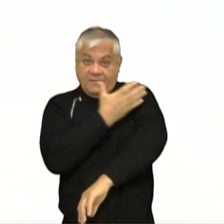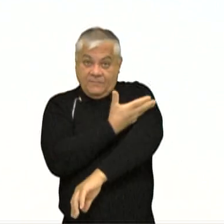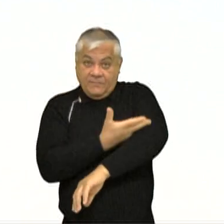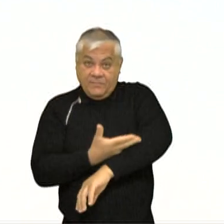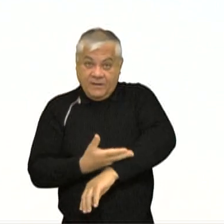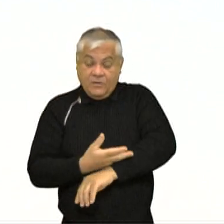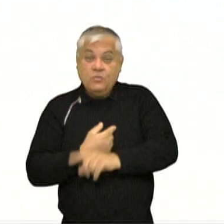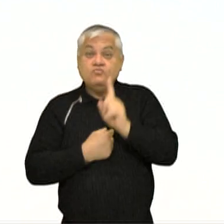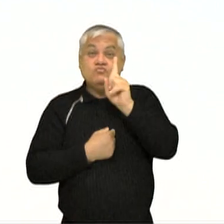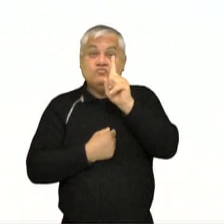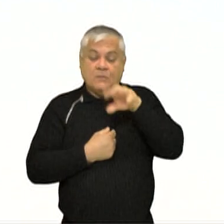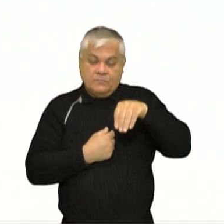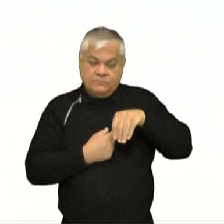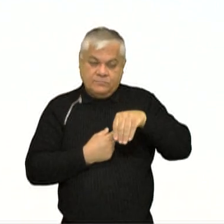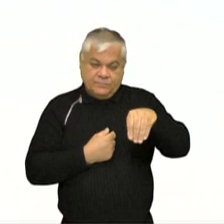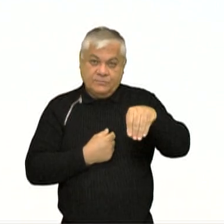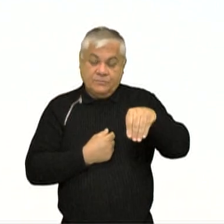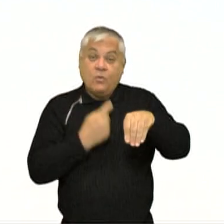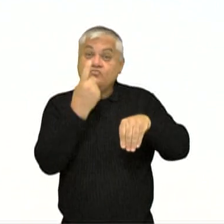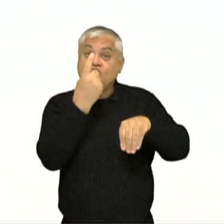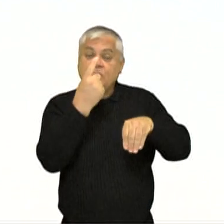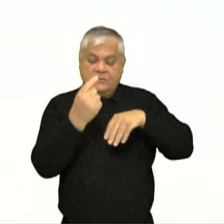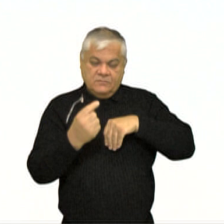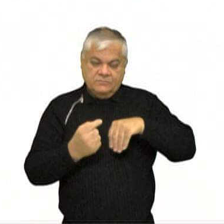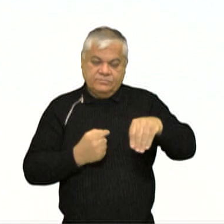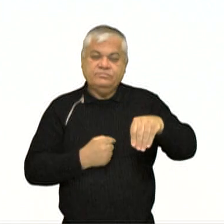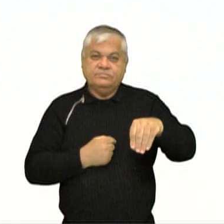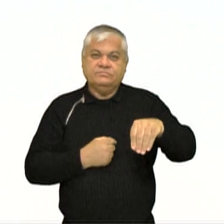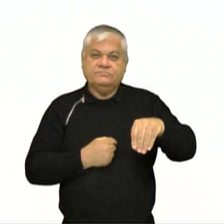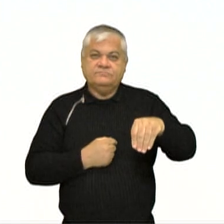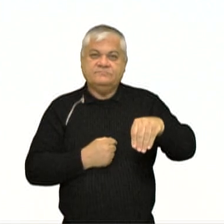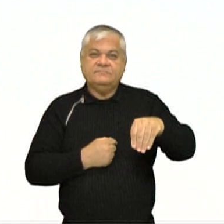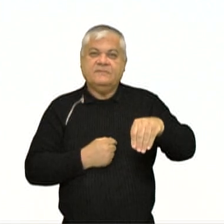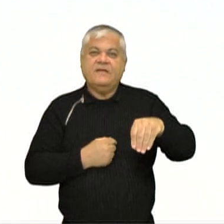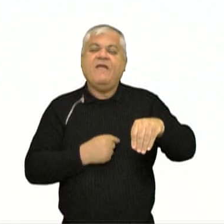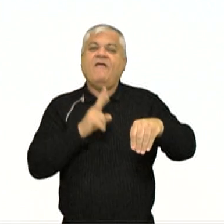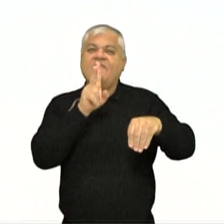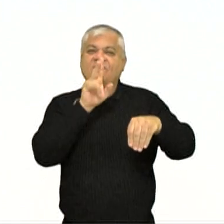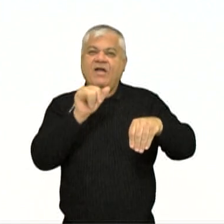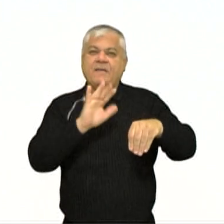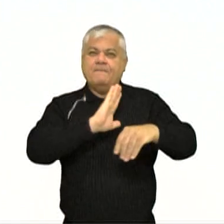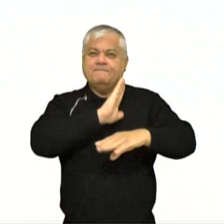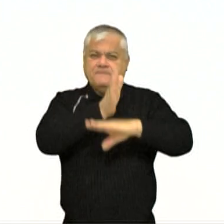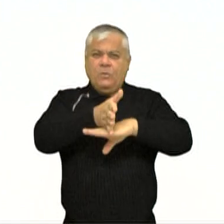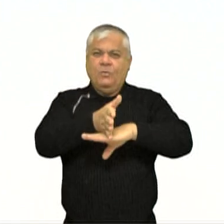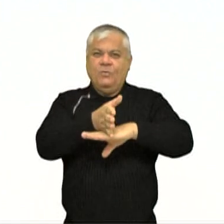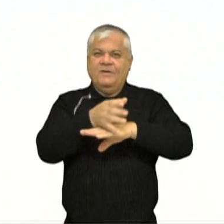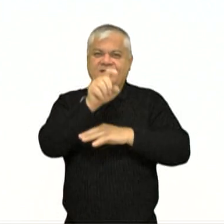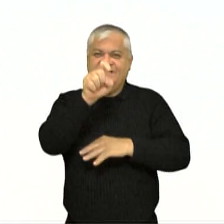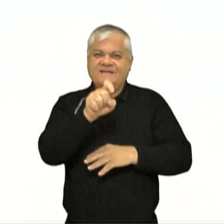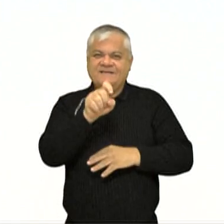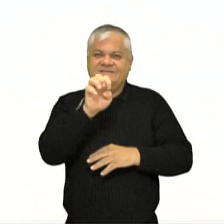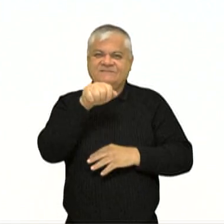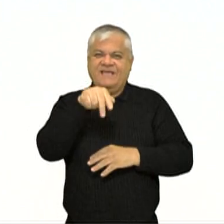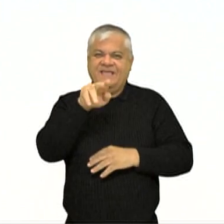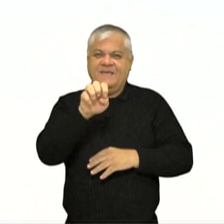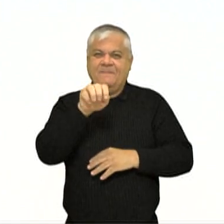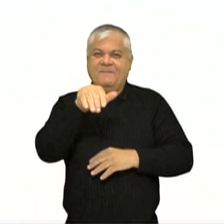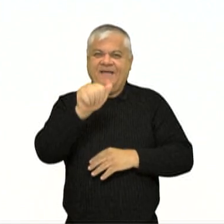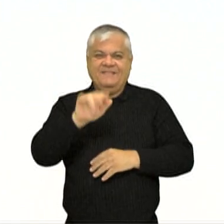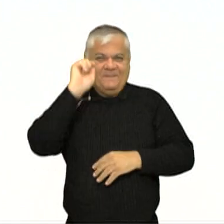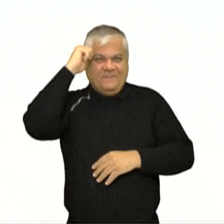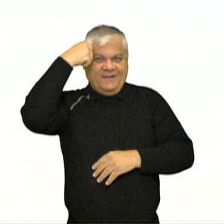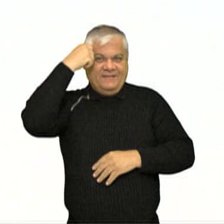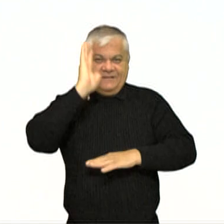um movimento só, apenas um movimento, e vão aplicar checkmate nas pretas nesse